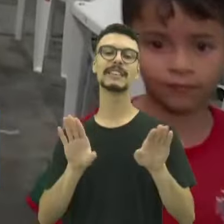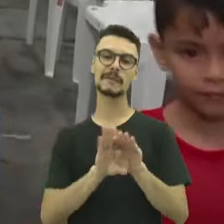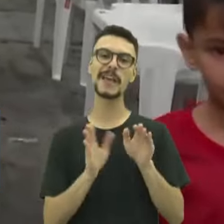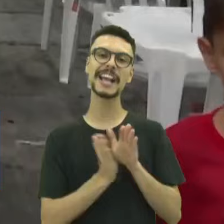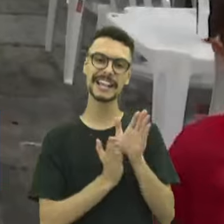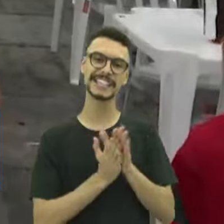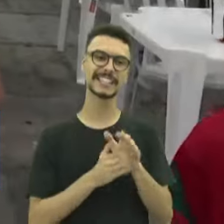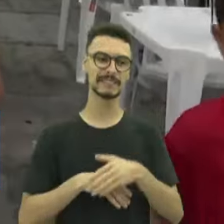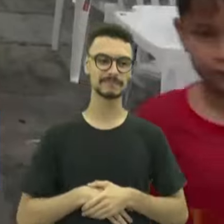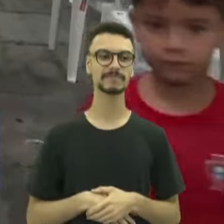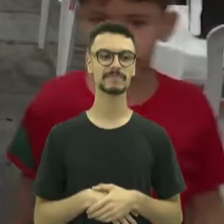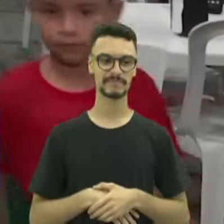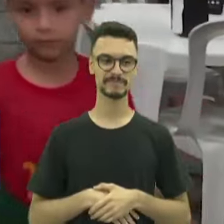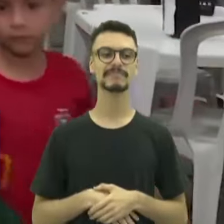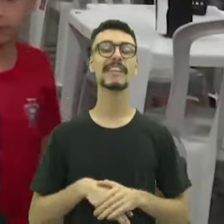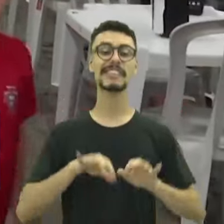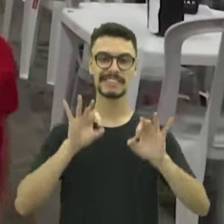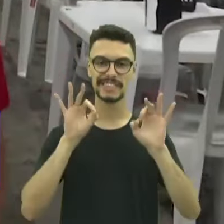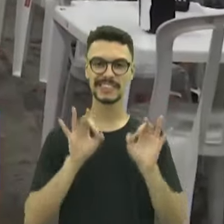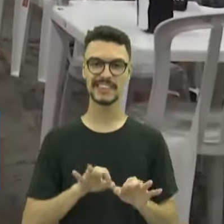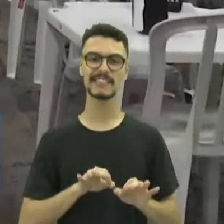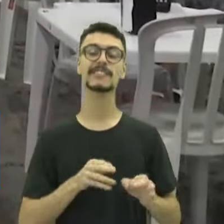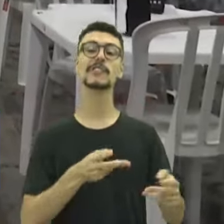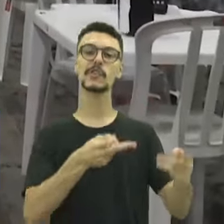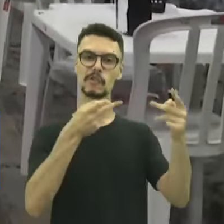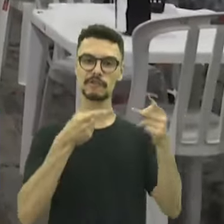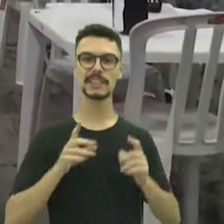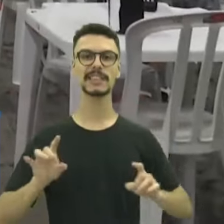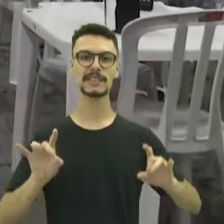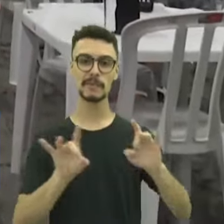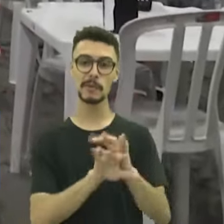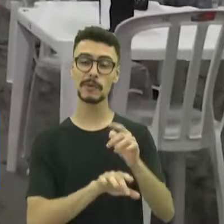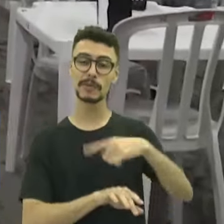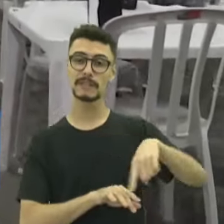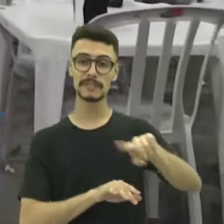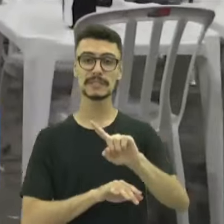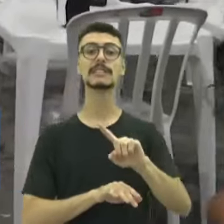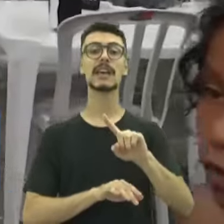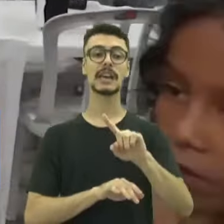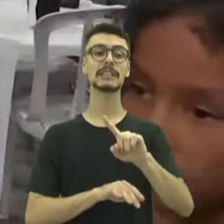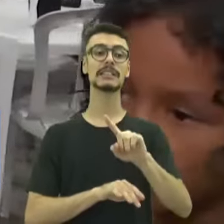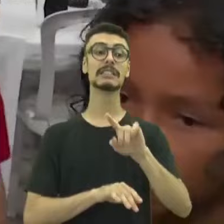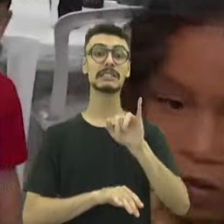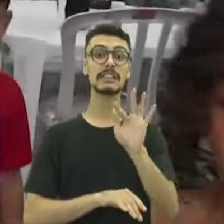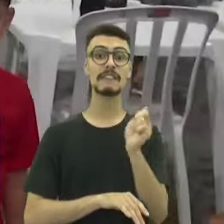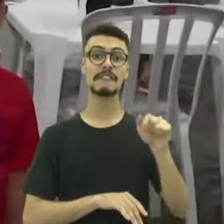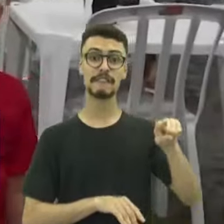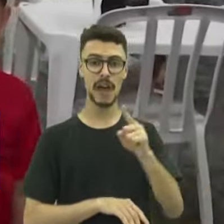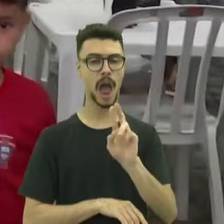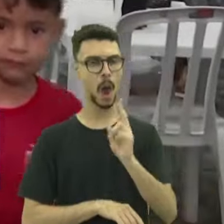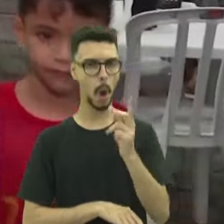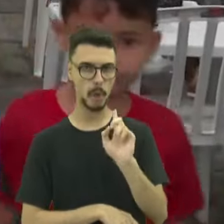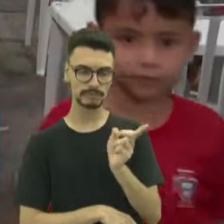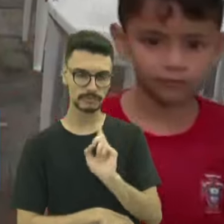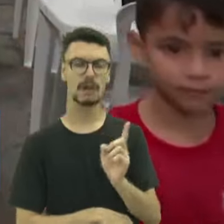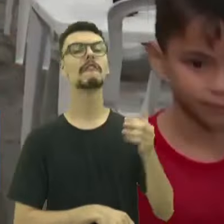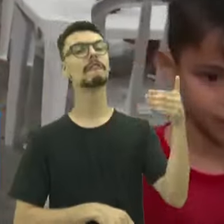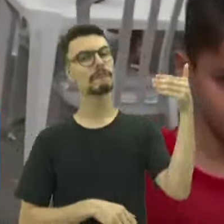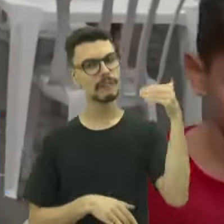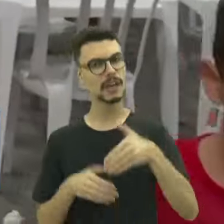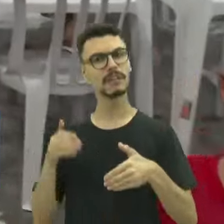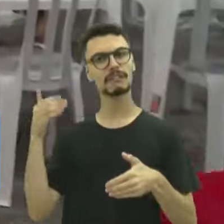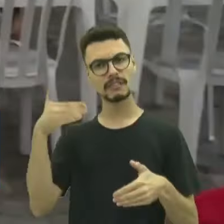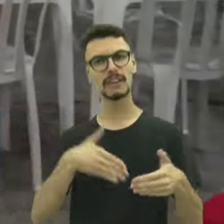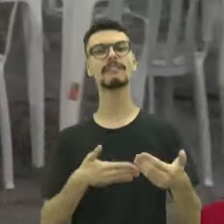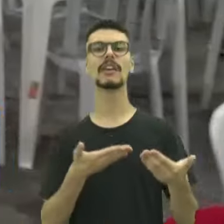Muito bem. É isso aí. Está feito convite para você que, independente se é fã ou não é, vem para cá, vem prestigiar